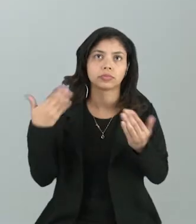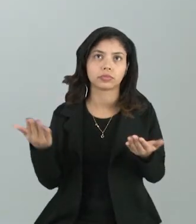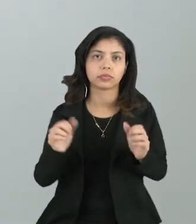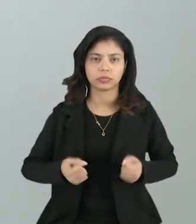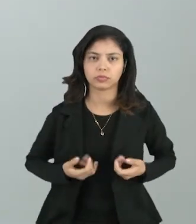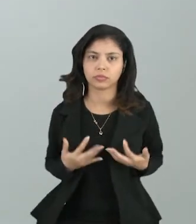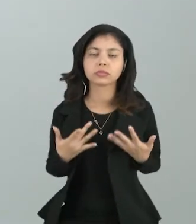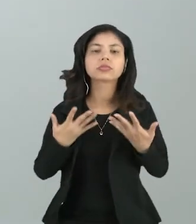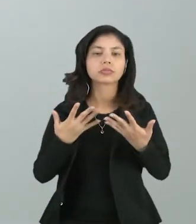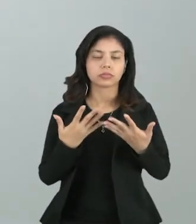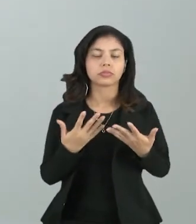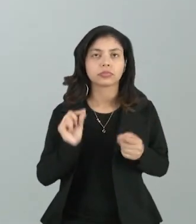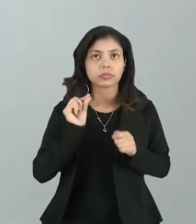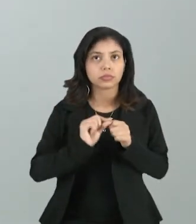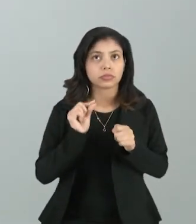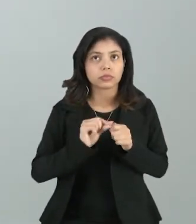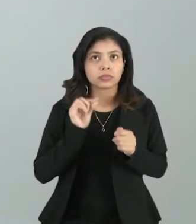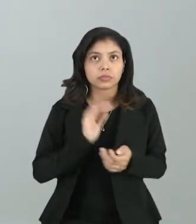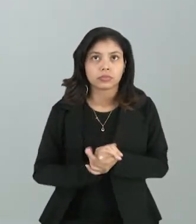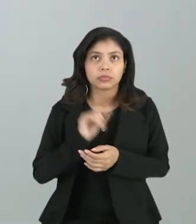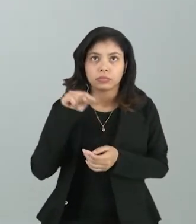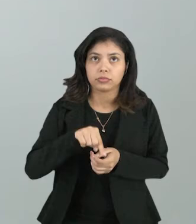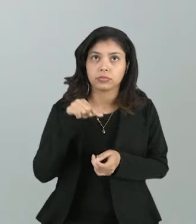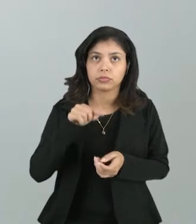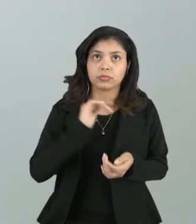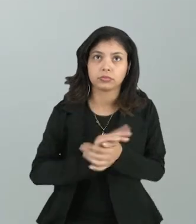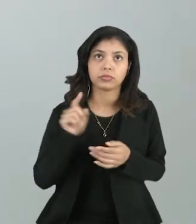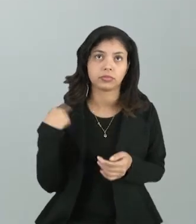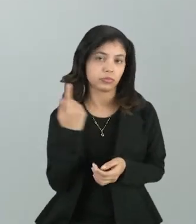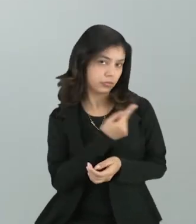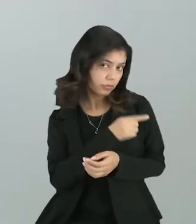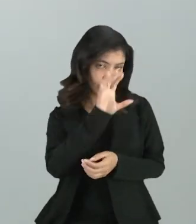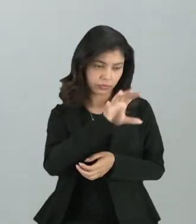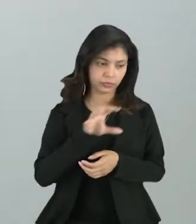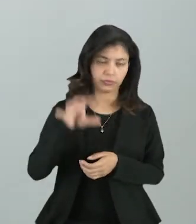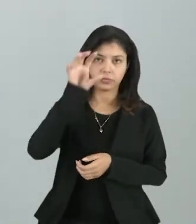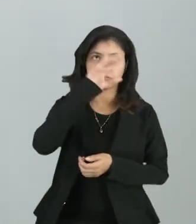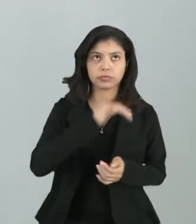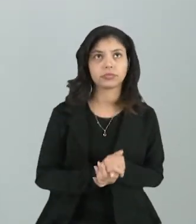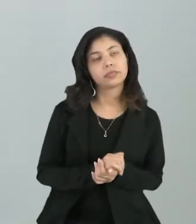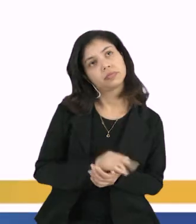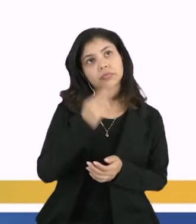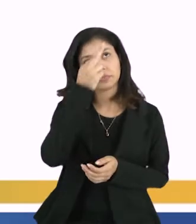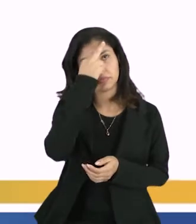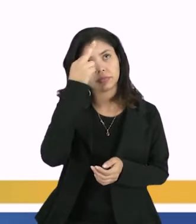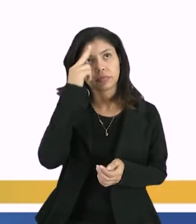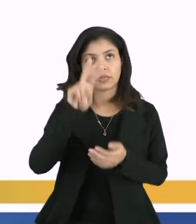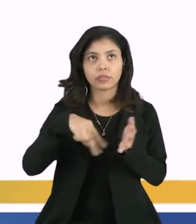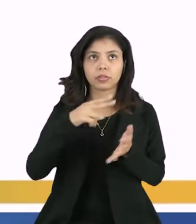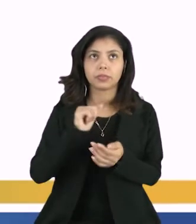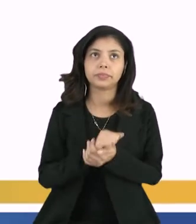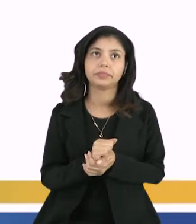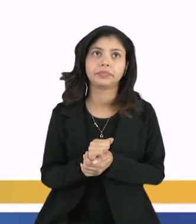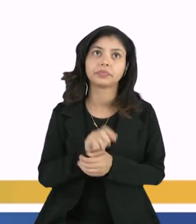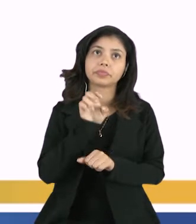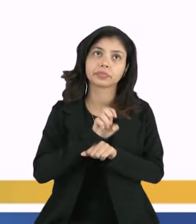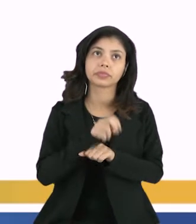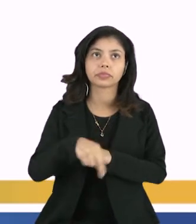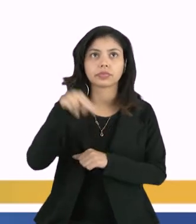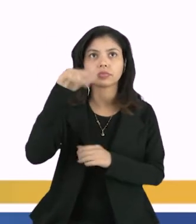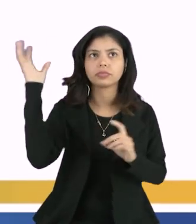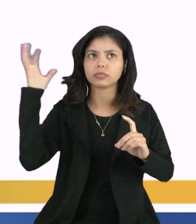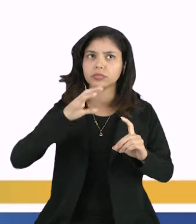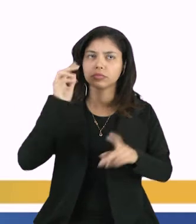essas manifestações que são feitas aqui na nossa região, né? A história da dança nos estados do norte